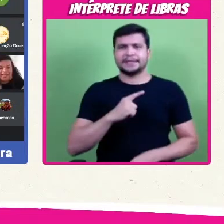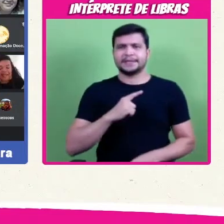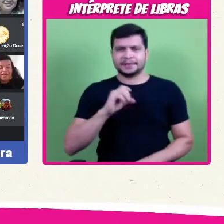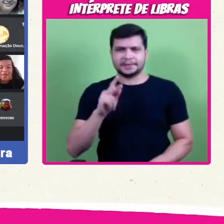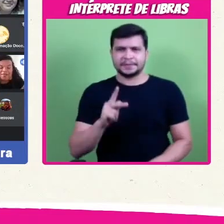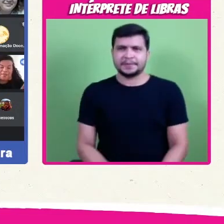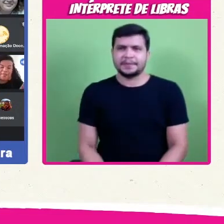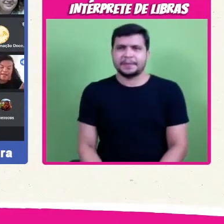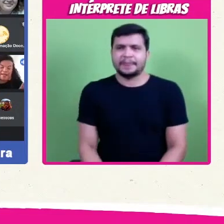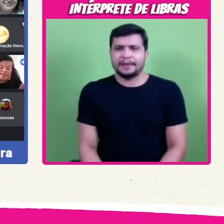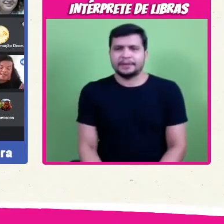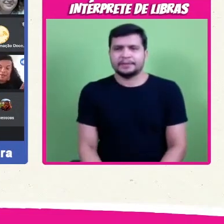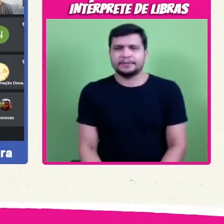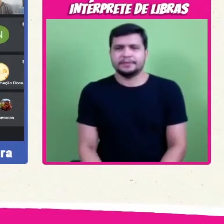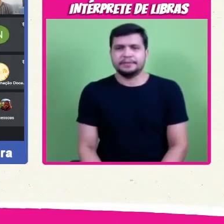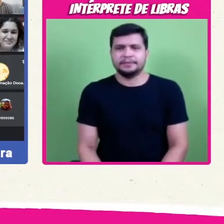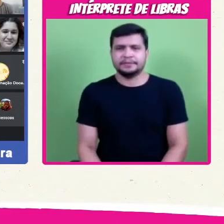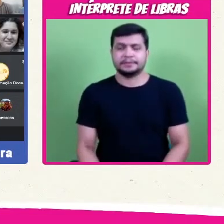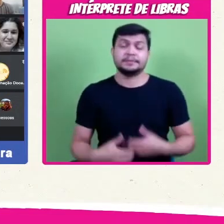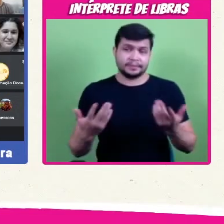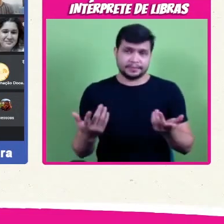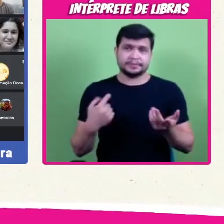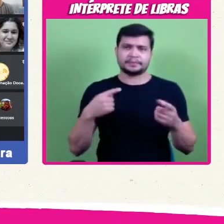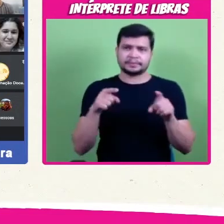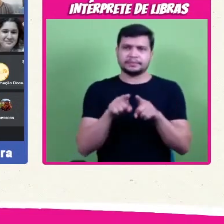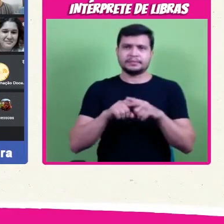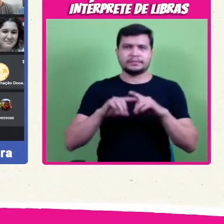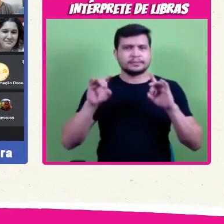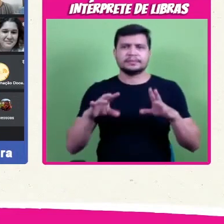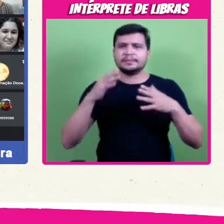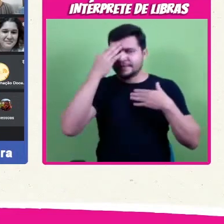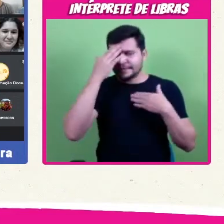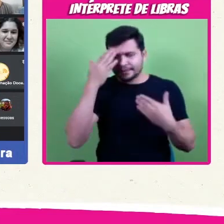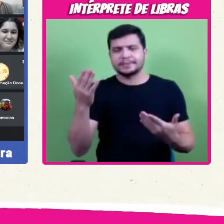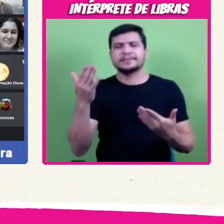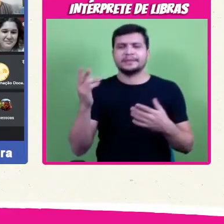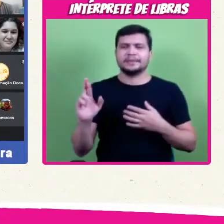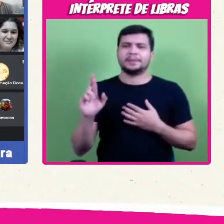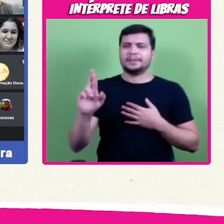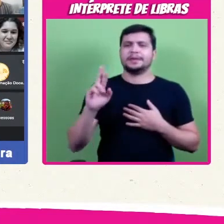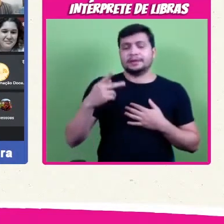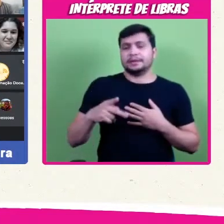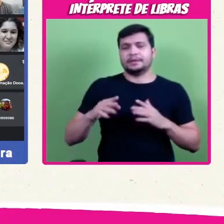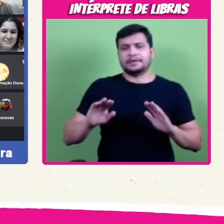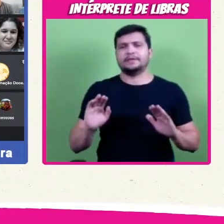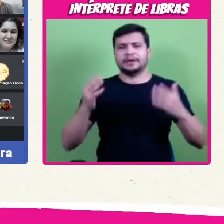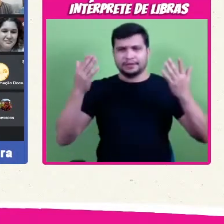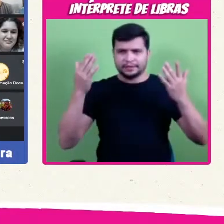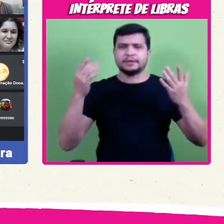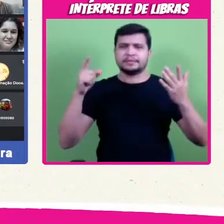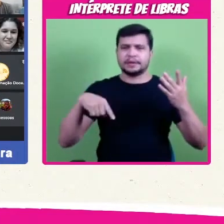Dari? Eu quero só também agradecer em nome do Festival For Rainbow, né, dizer que o For Rainbow, ele é um festival